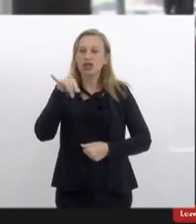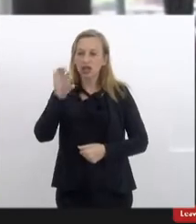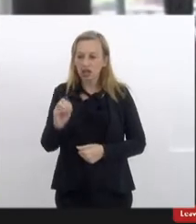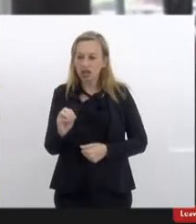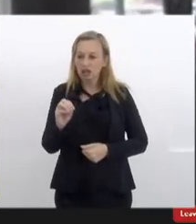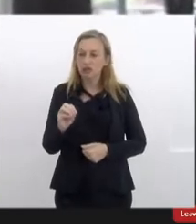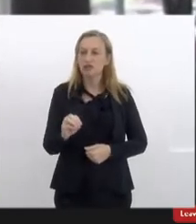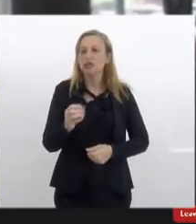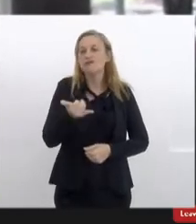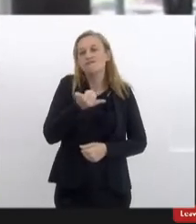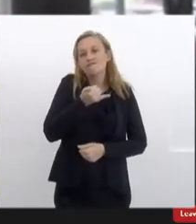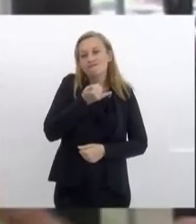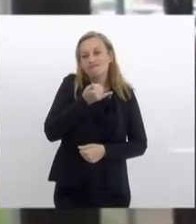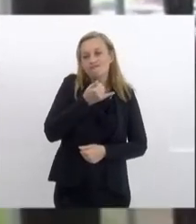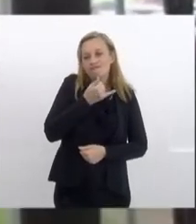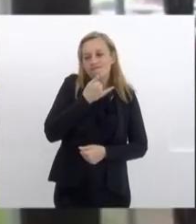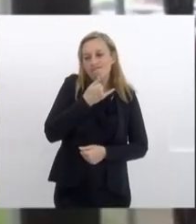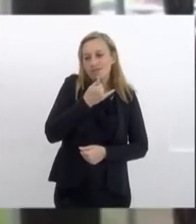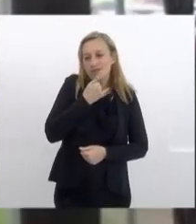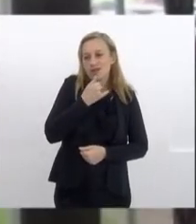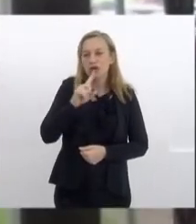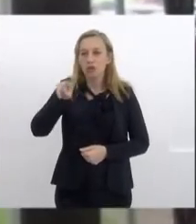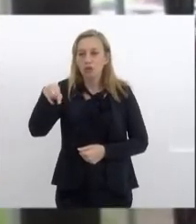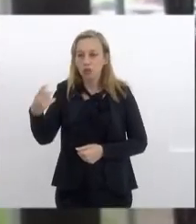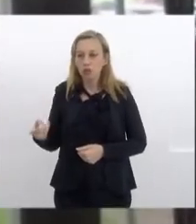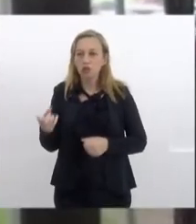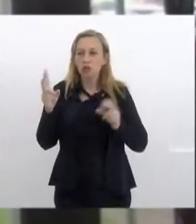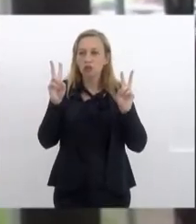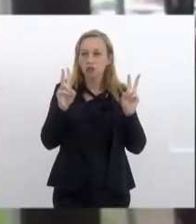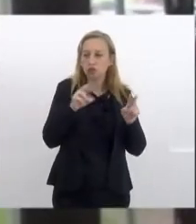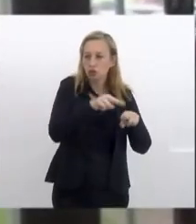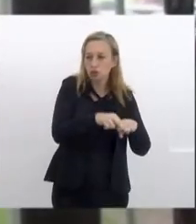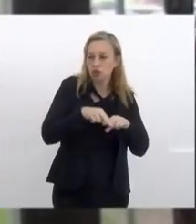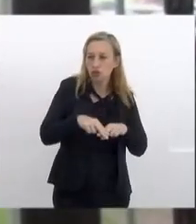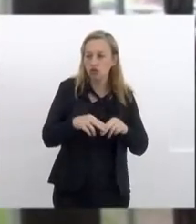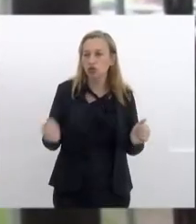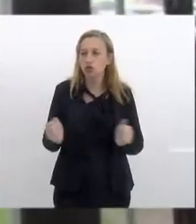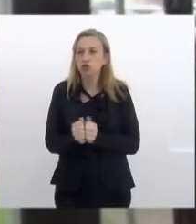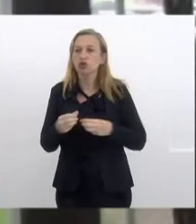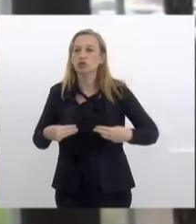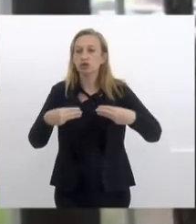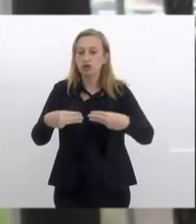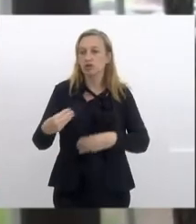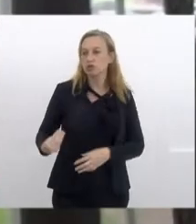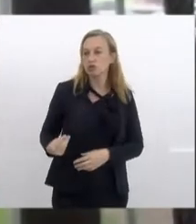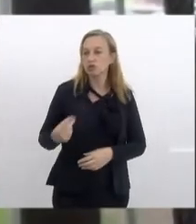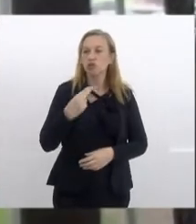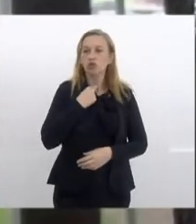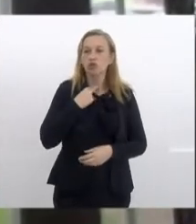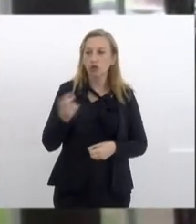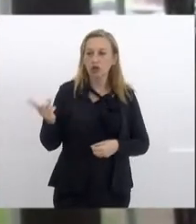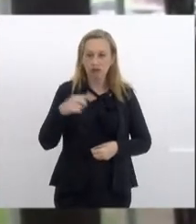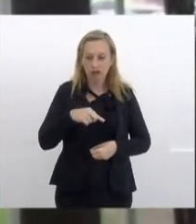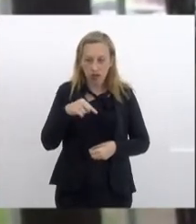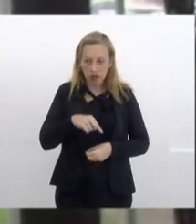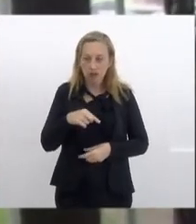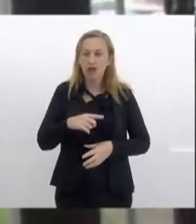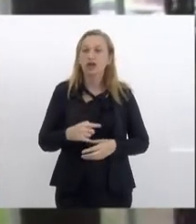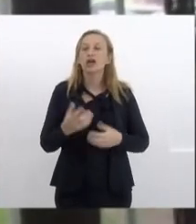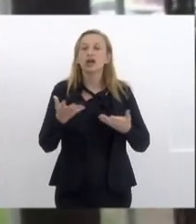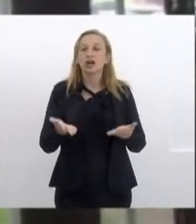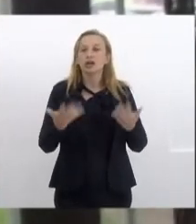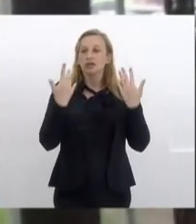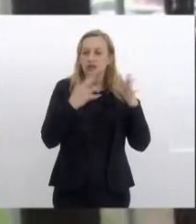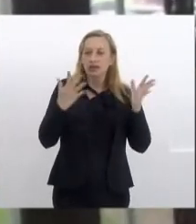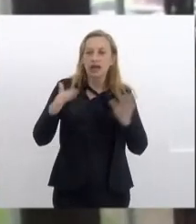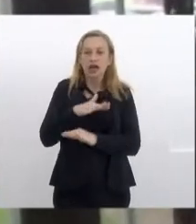que infelizmente, por outra agenda junto ao ministro, não pôde estar presente. Quero cumprimentar, né, as